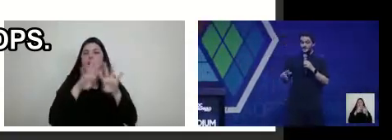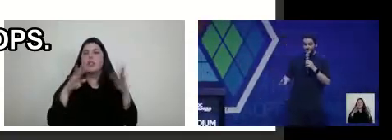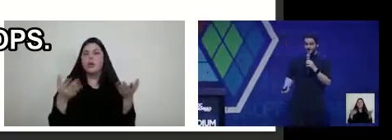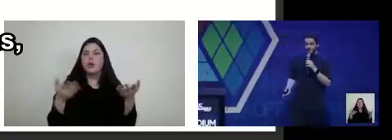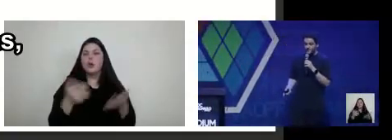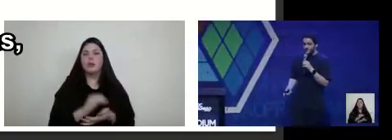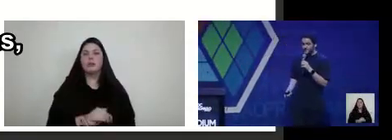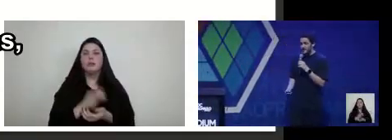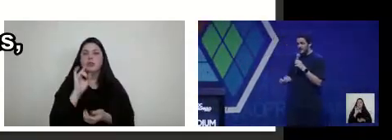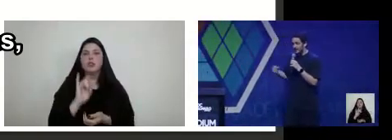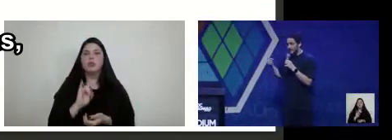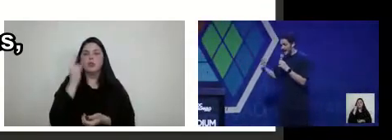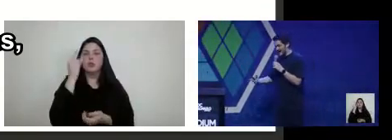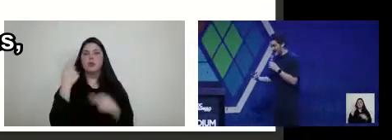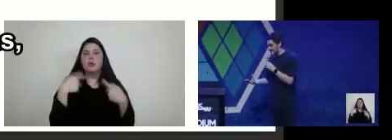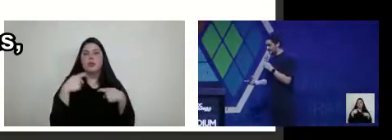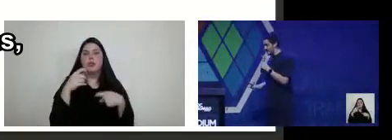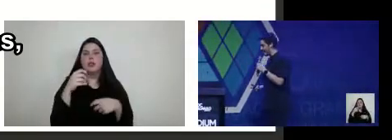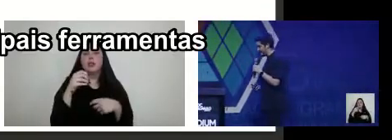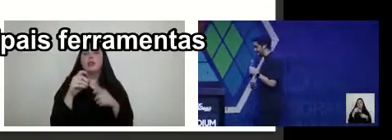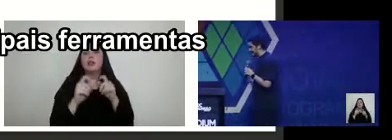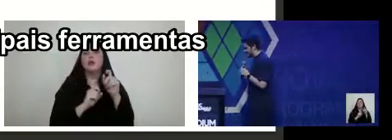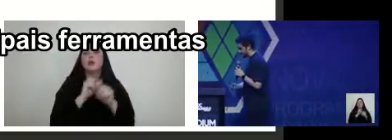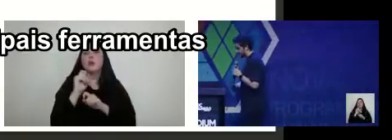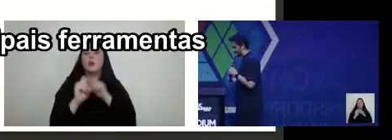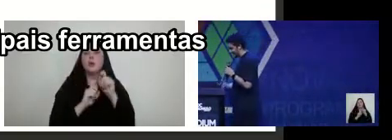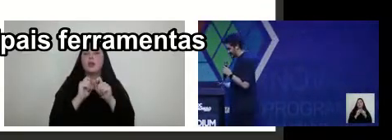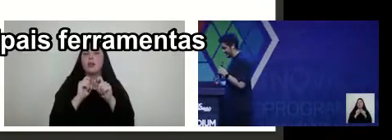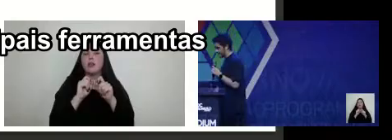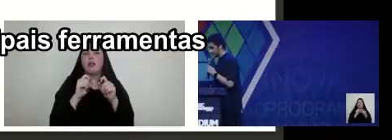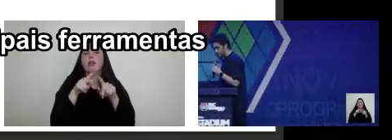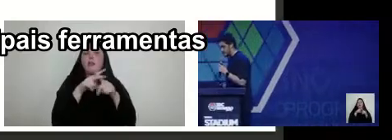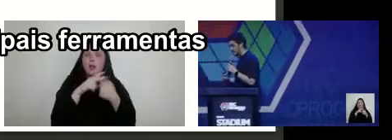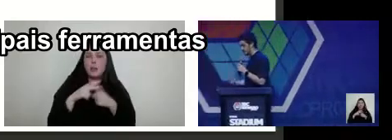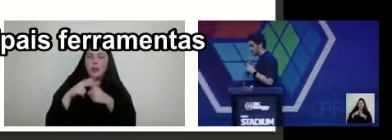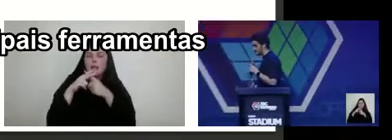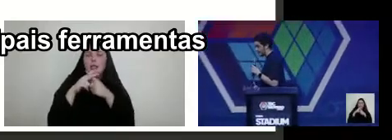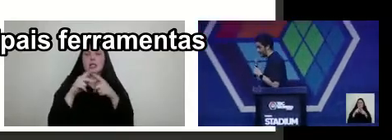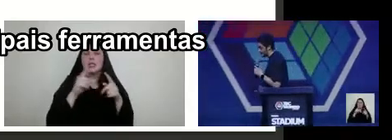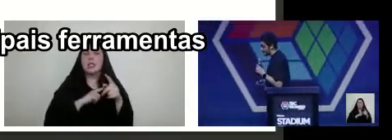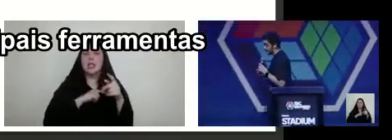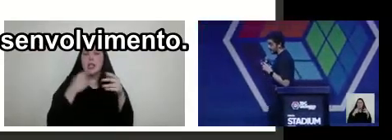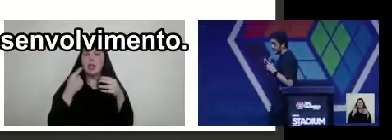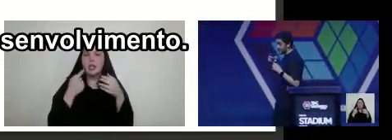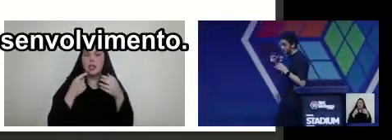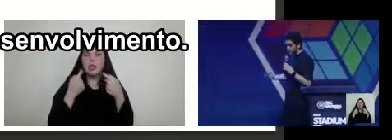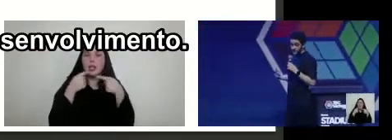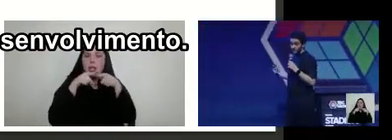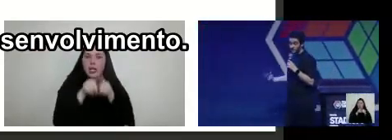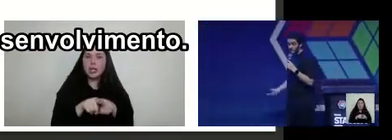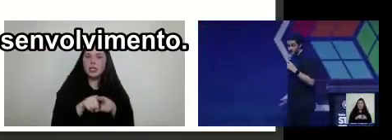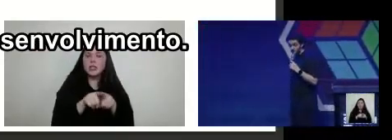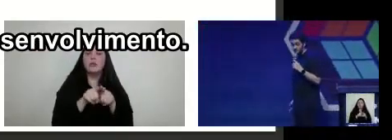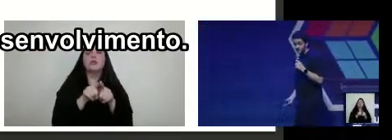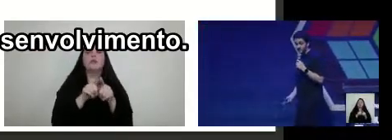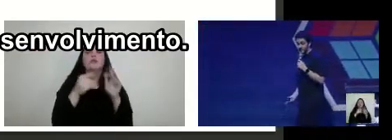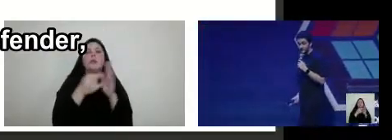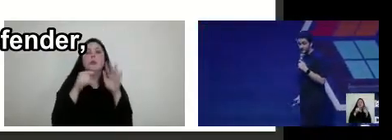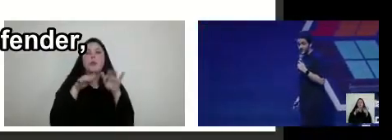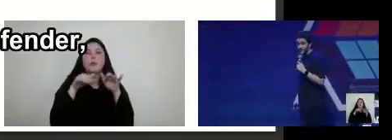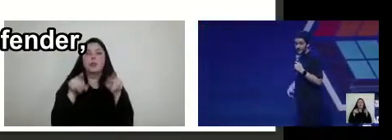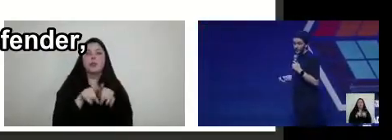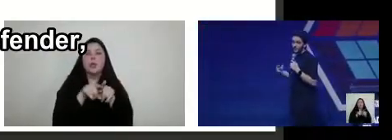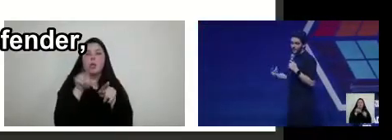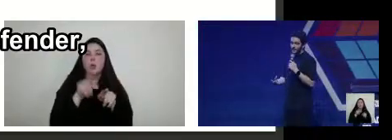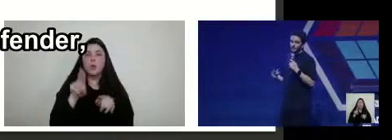último, DevSecOps. Então, essas ferramentas, elas hoje têm integração com as principais ferramentas que a gente usa no nosso ciclo de